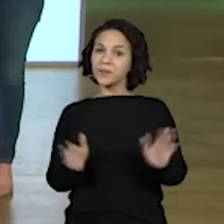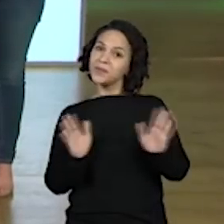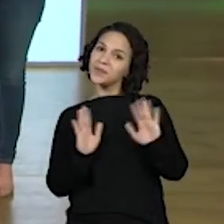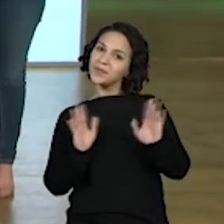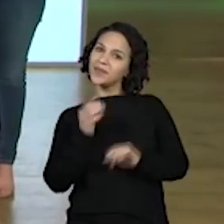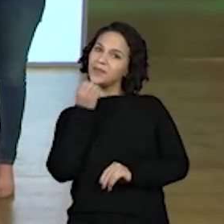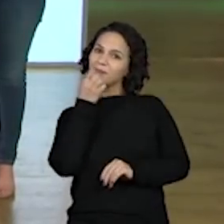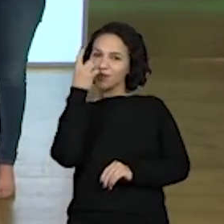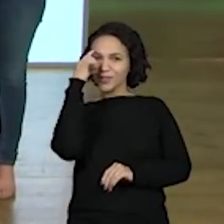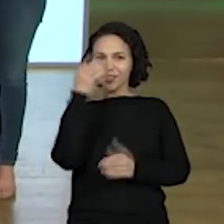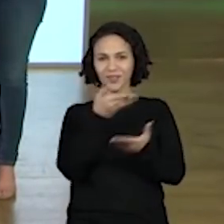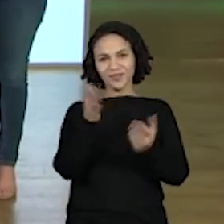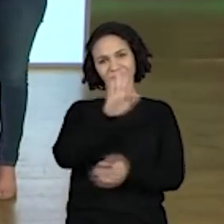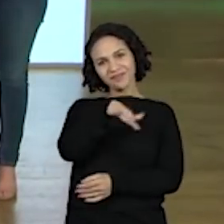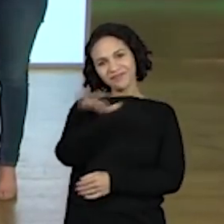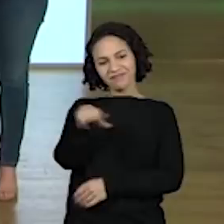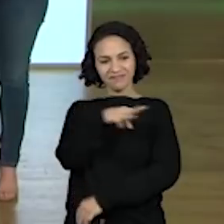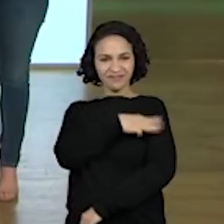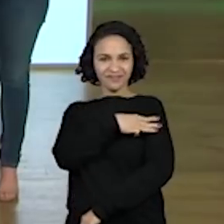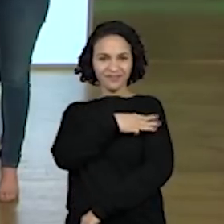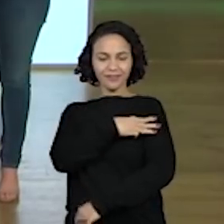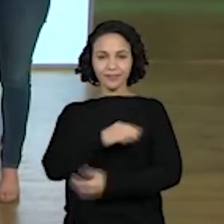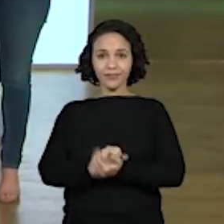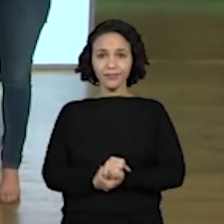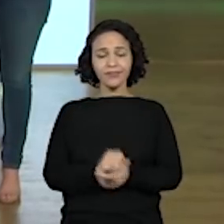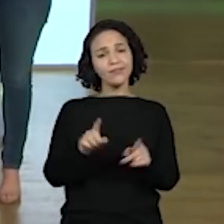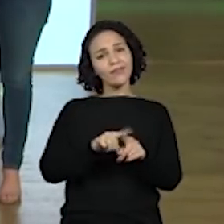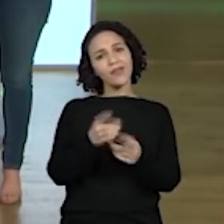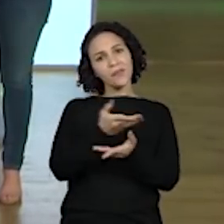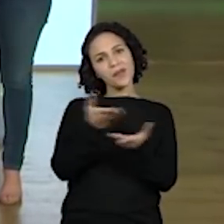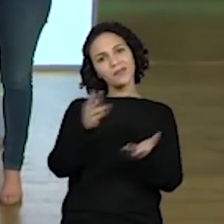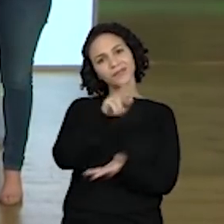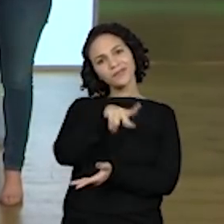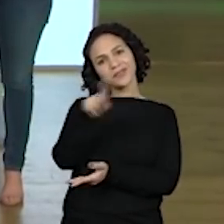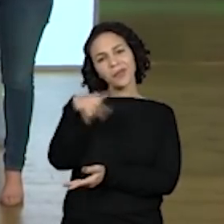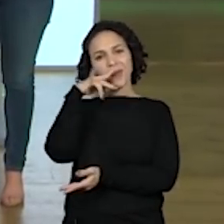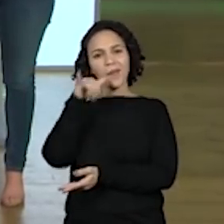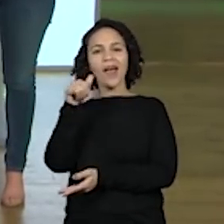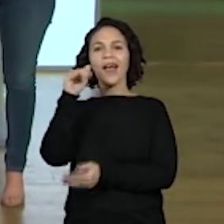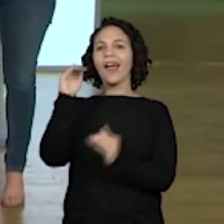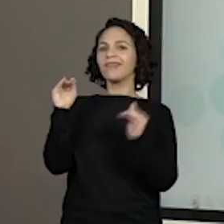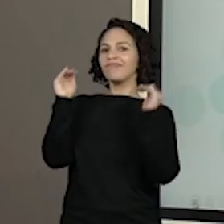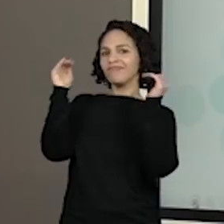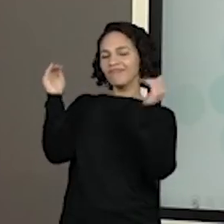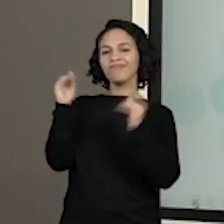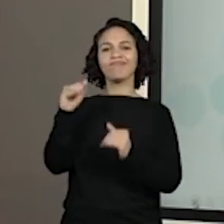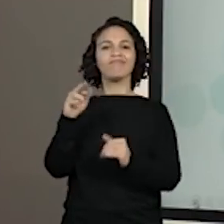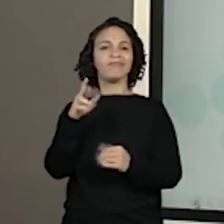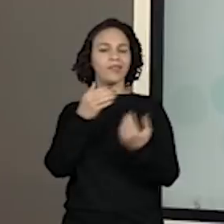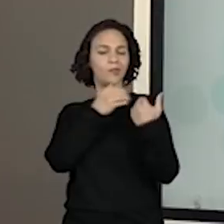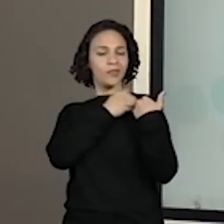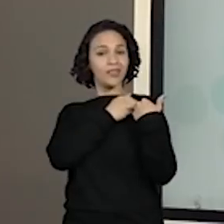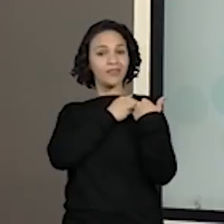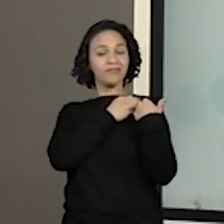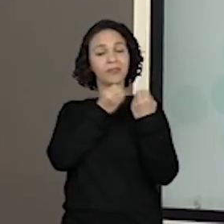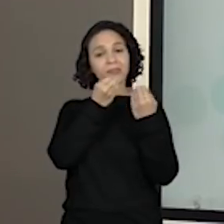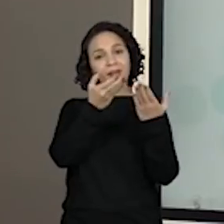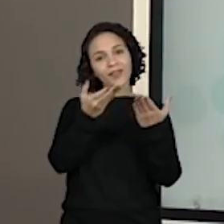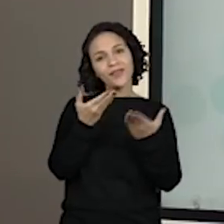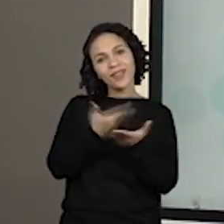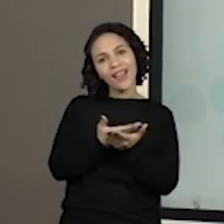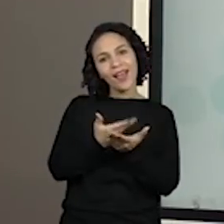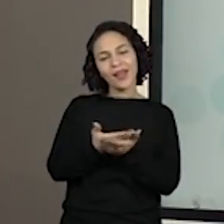Bom dia, estudantes do terceiro ano. Bom dia, professores, pais responsáveis. Bem-vindos a essa aula de